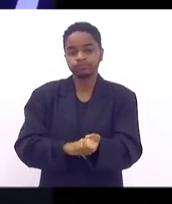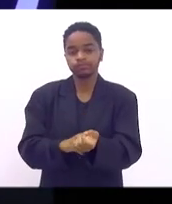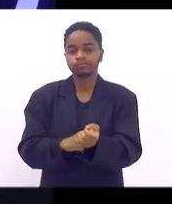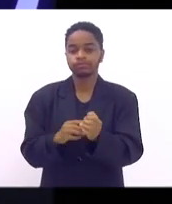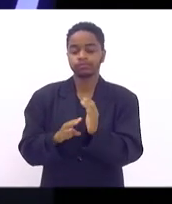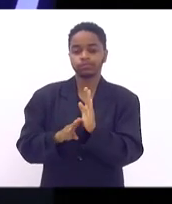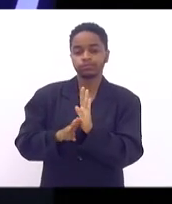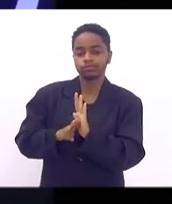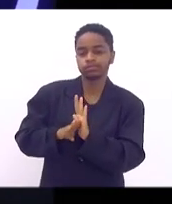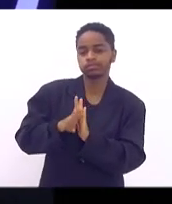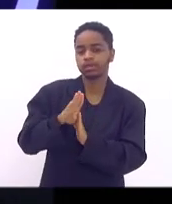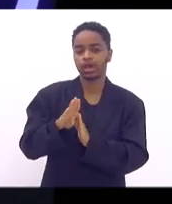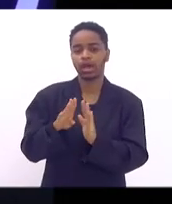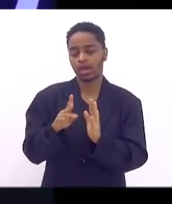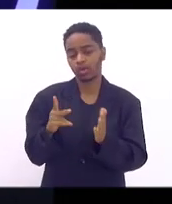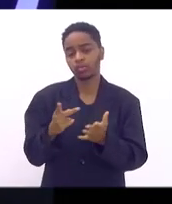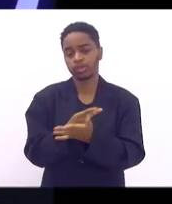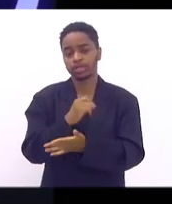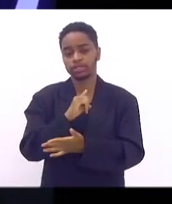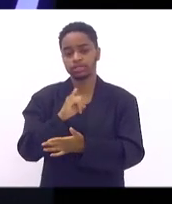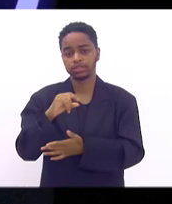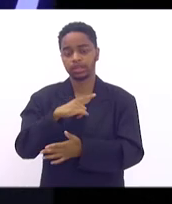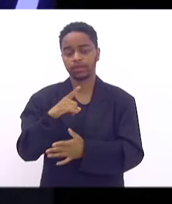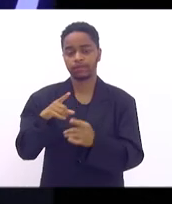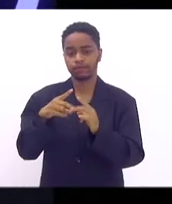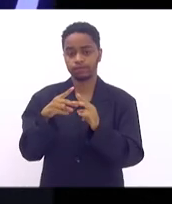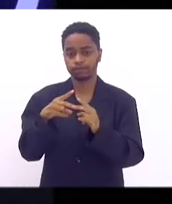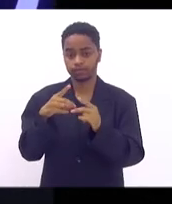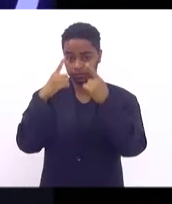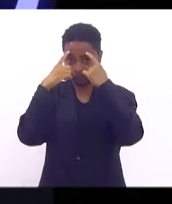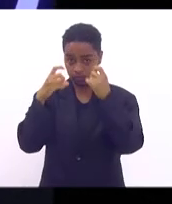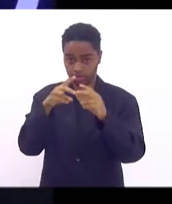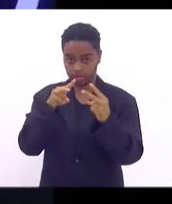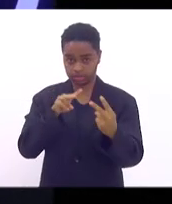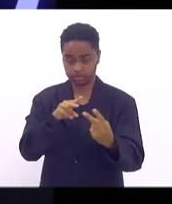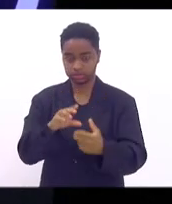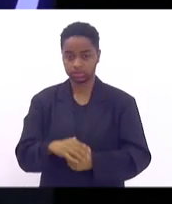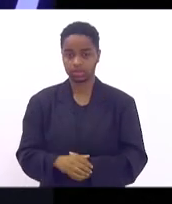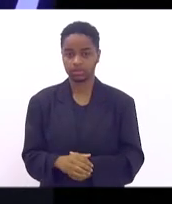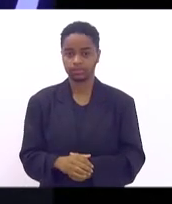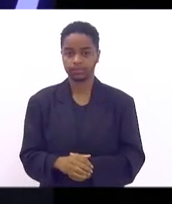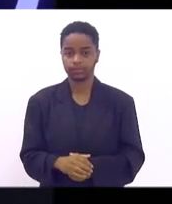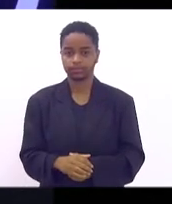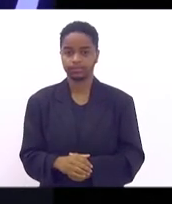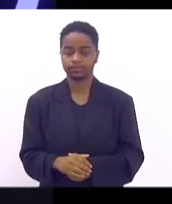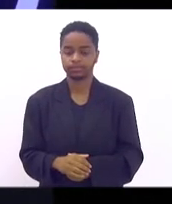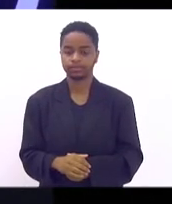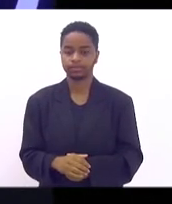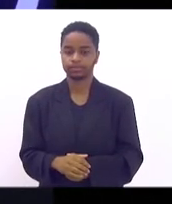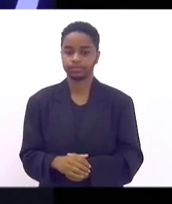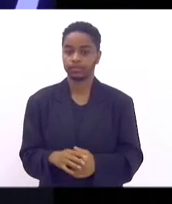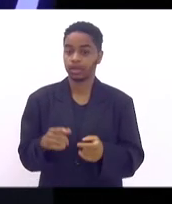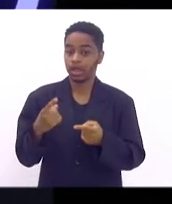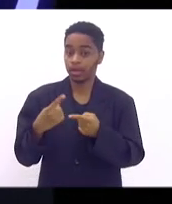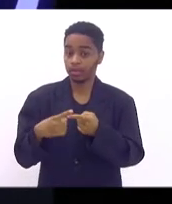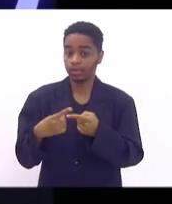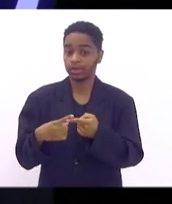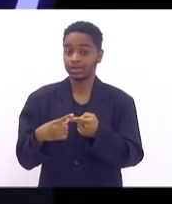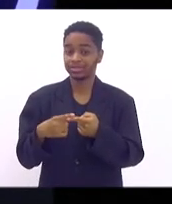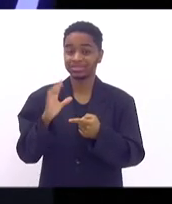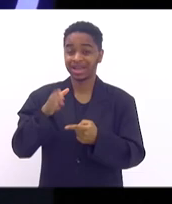é algo muito potente na mulher vítima de uma violência cibernética. Porque é algo que já se